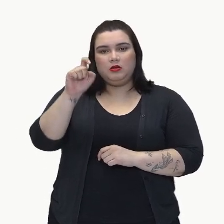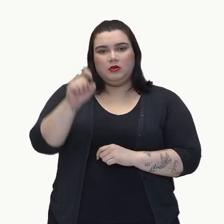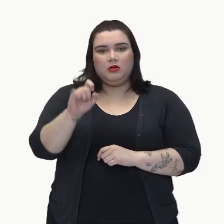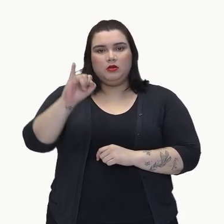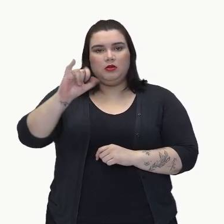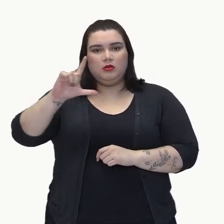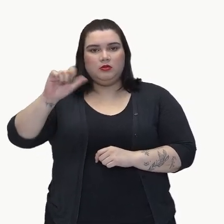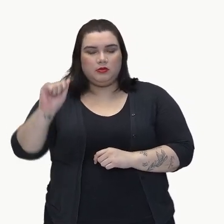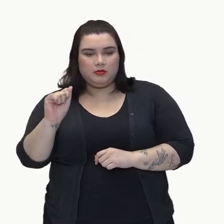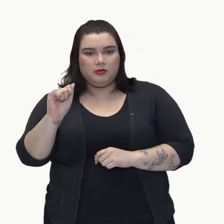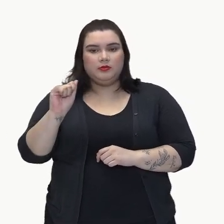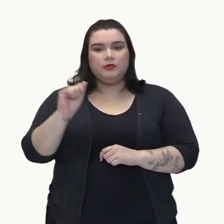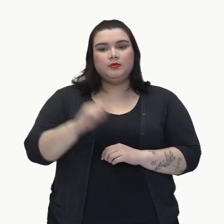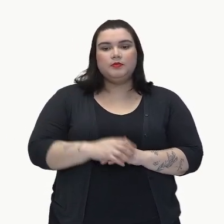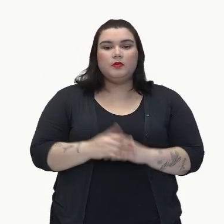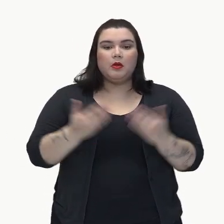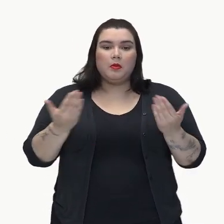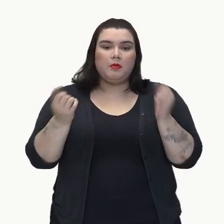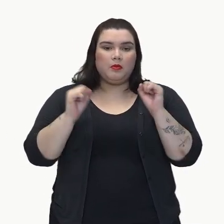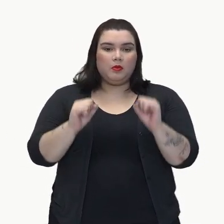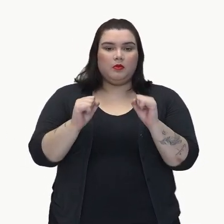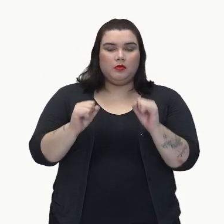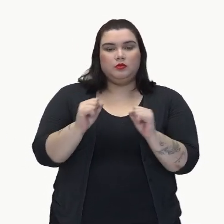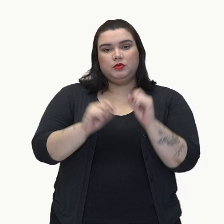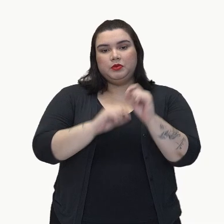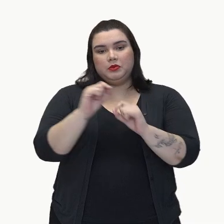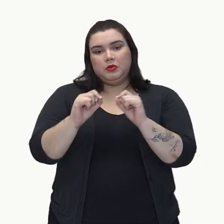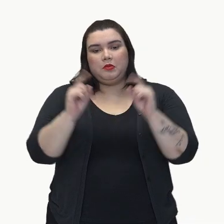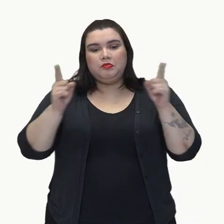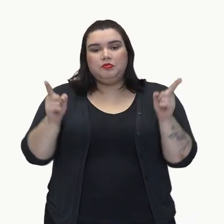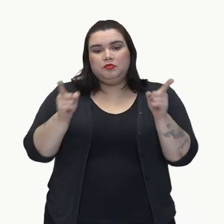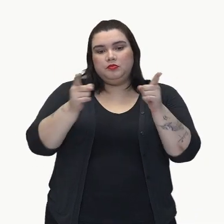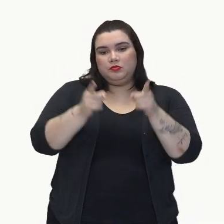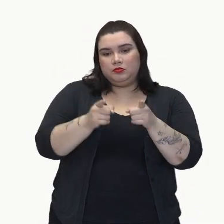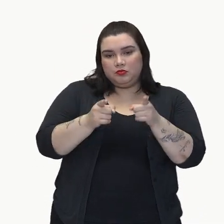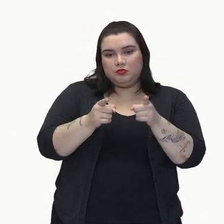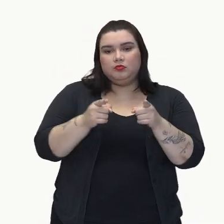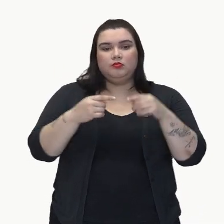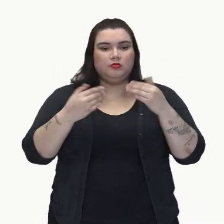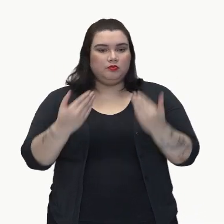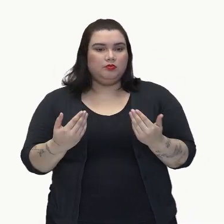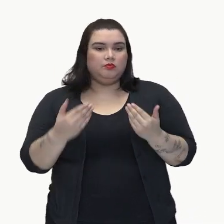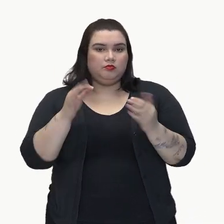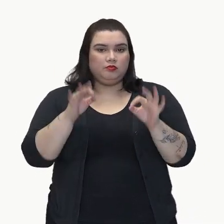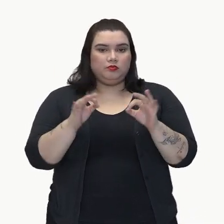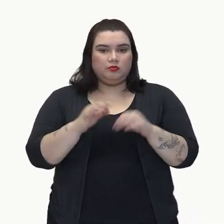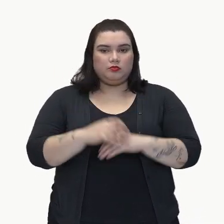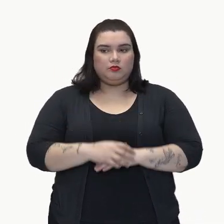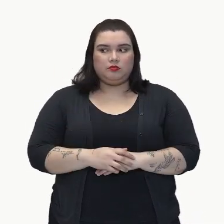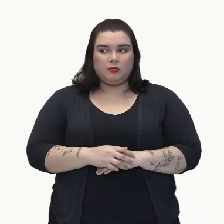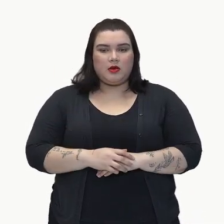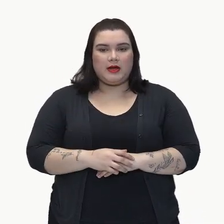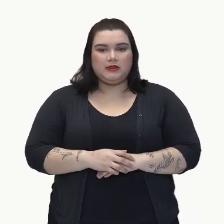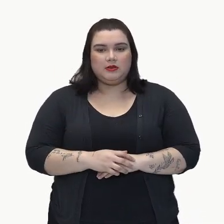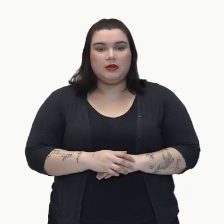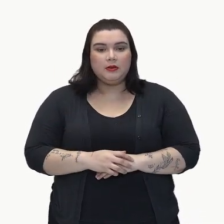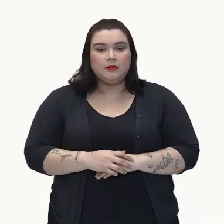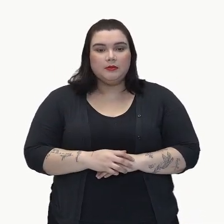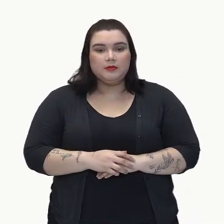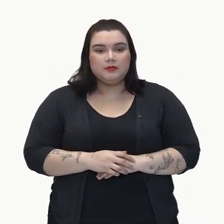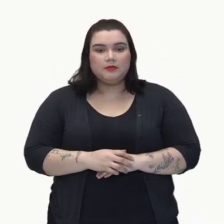Pode aparecer, ou pode também aparecer abreviado desse jeito, ó. As